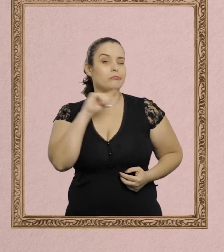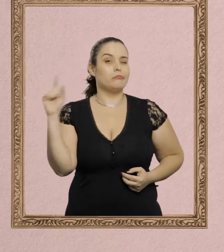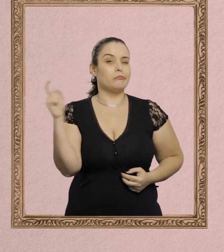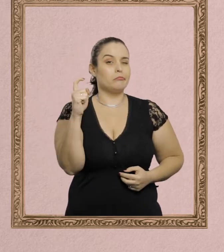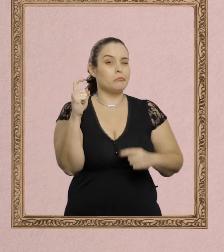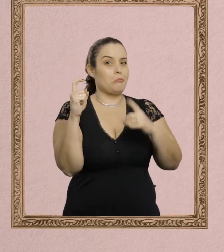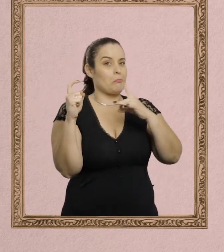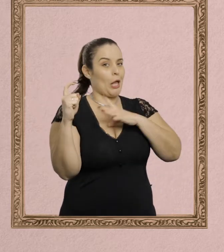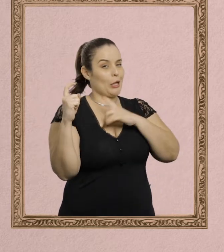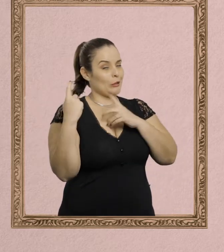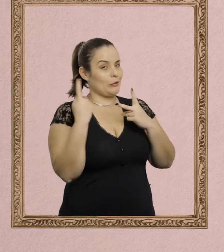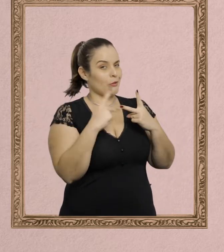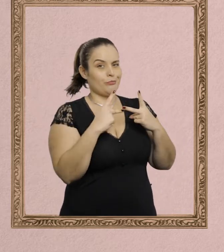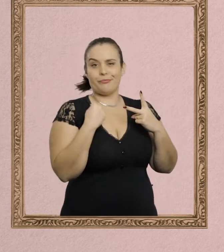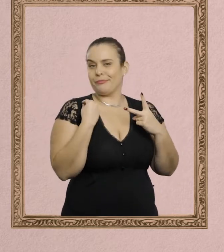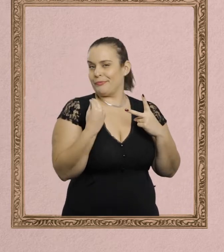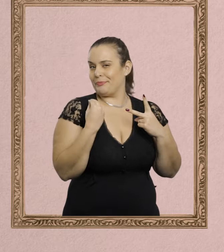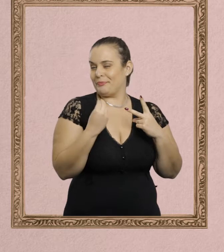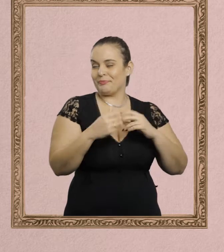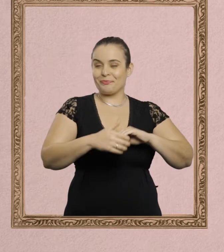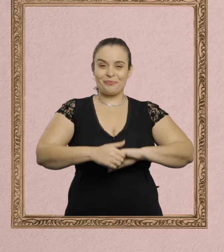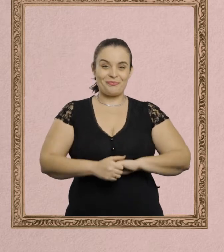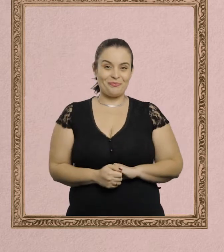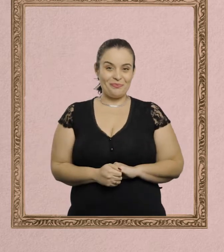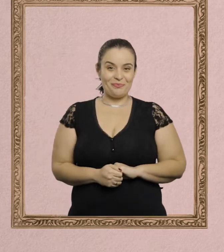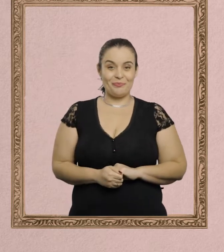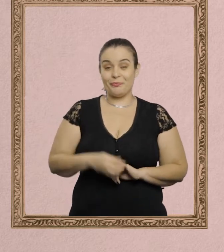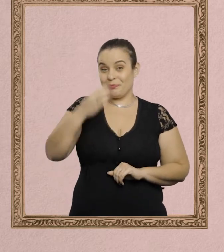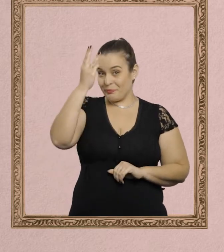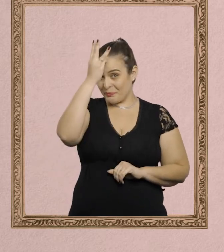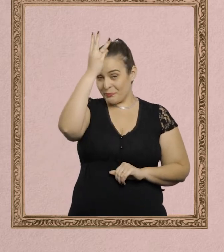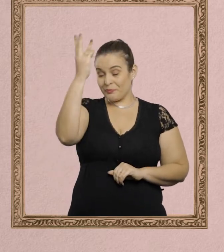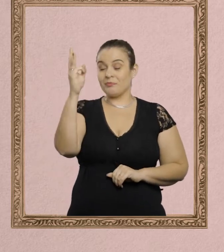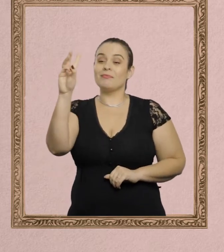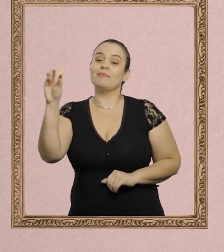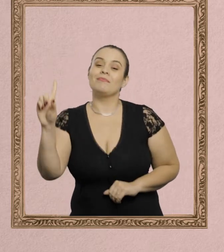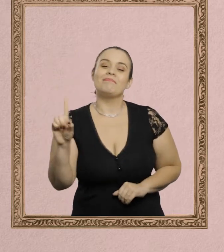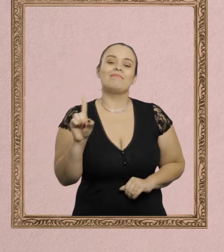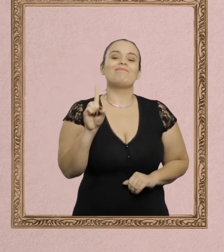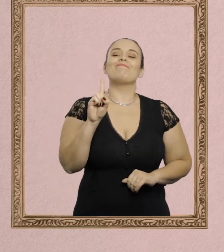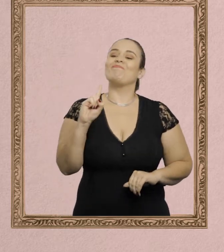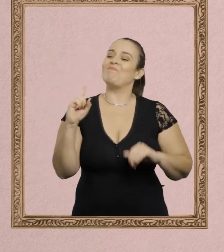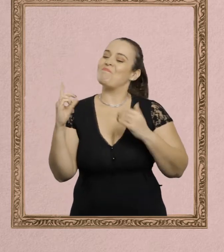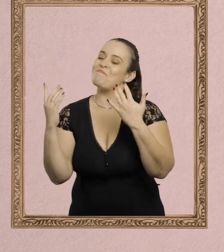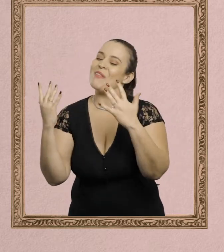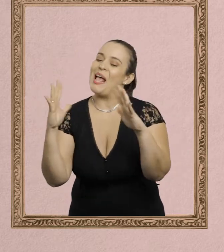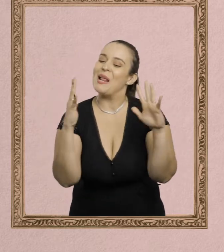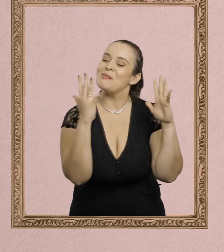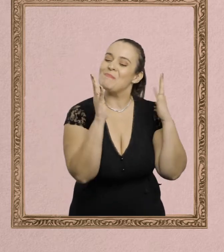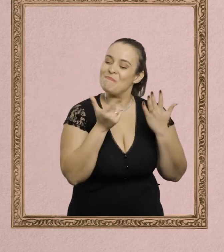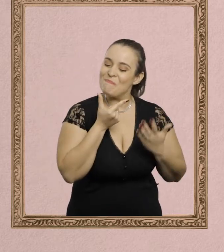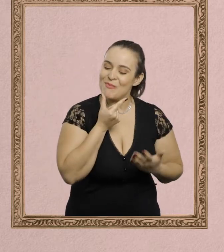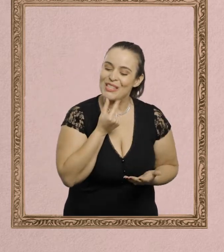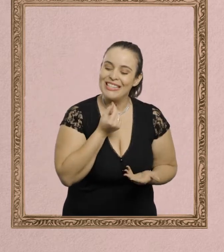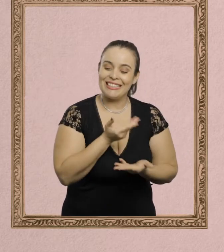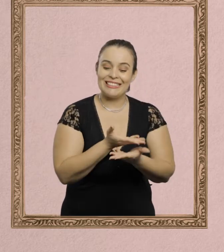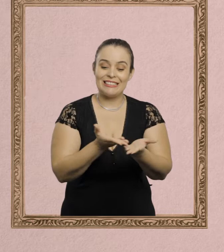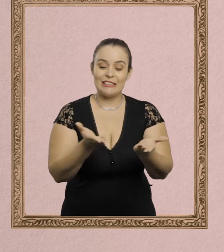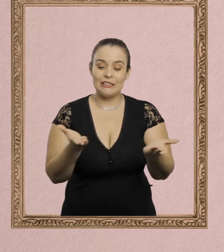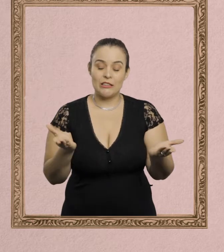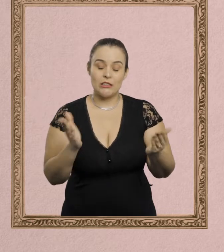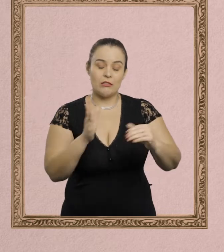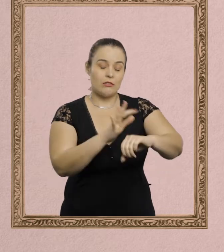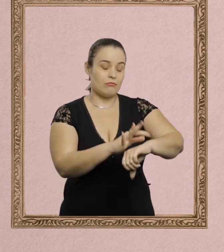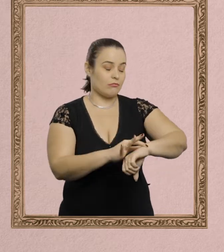no famoso Capitão Gancho. Wendy apareceu e elogiou todos os meninos.